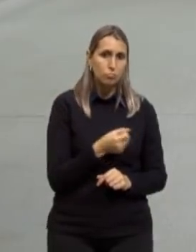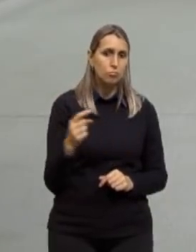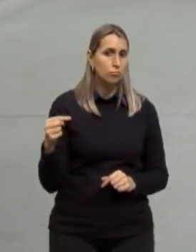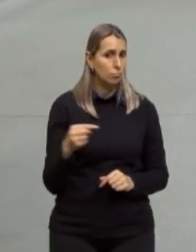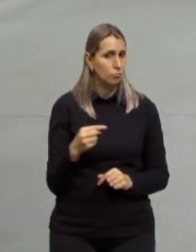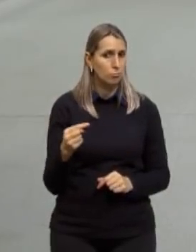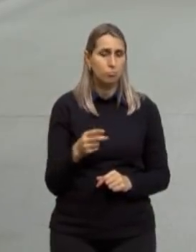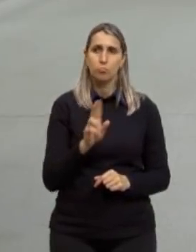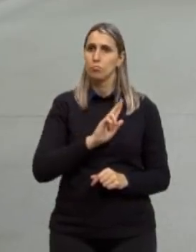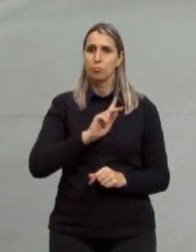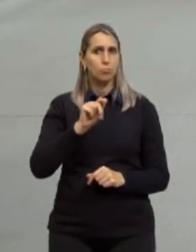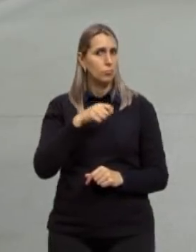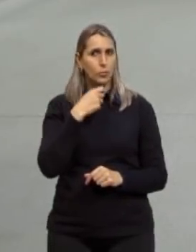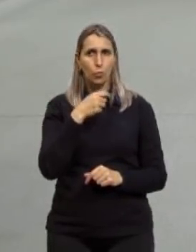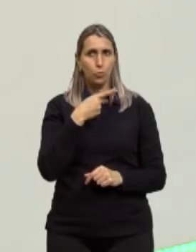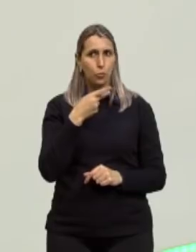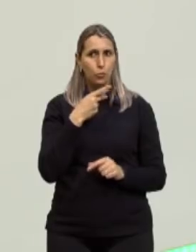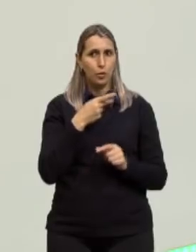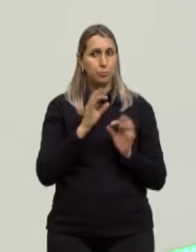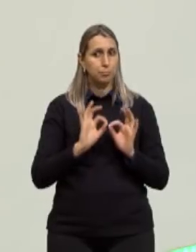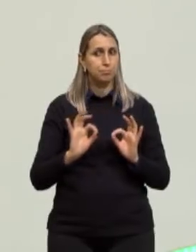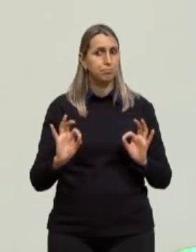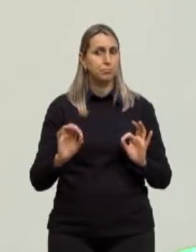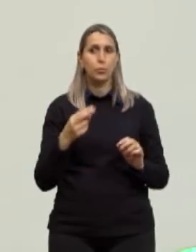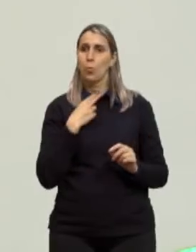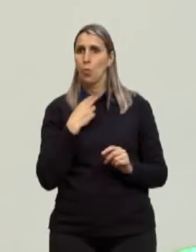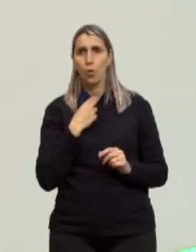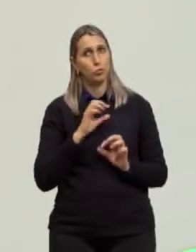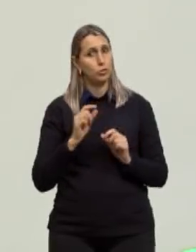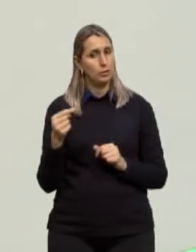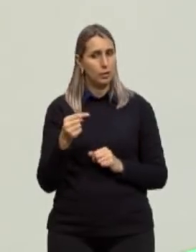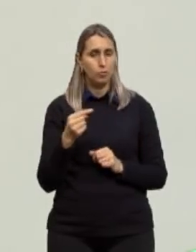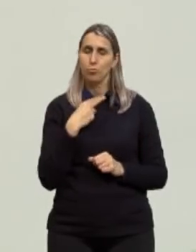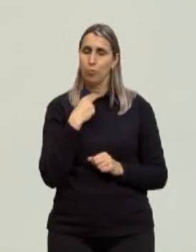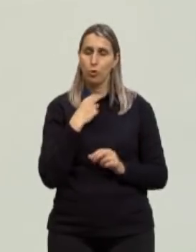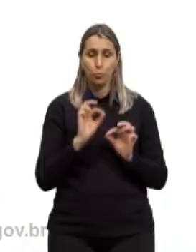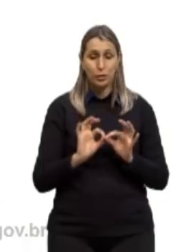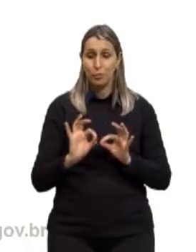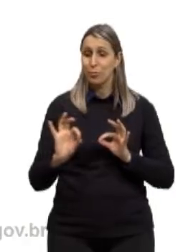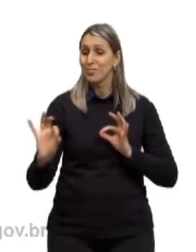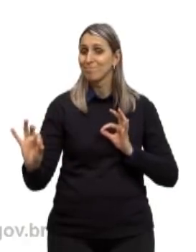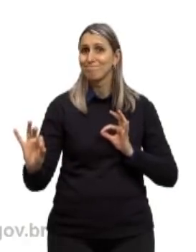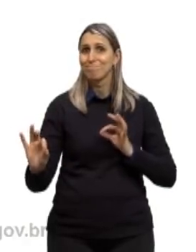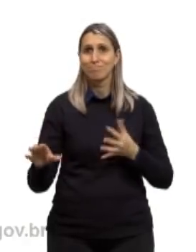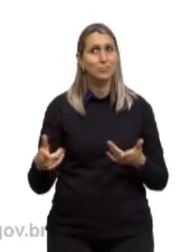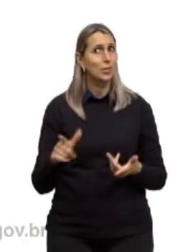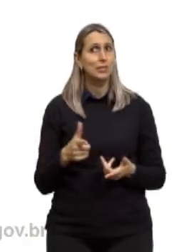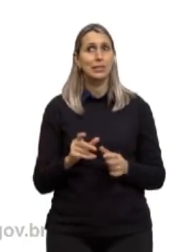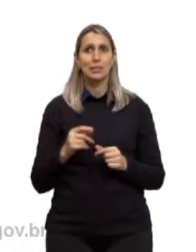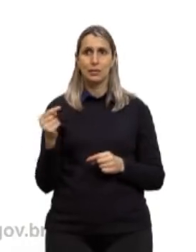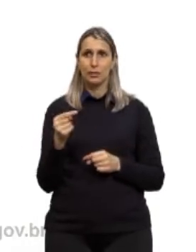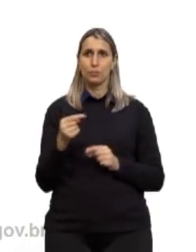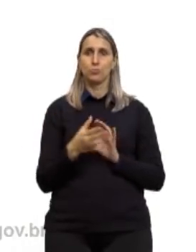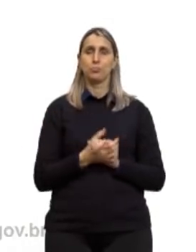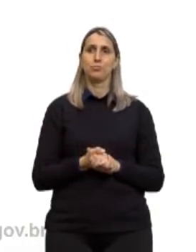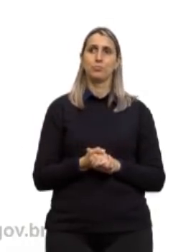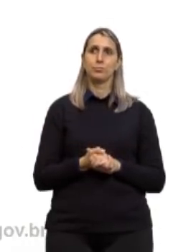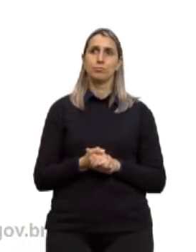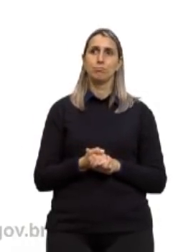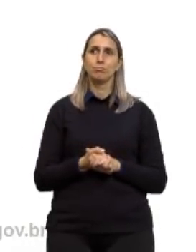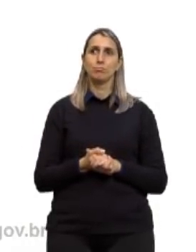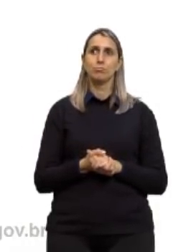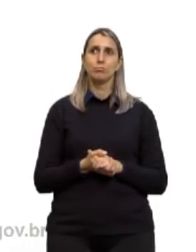nós estamos falando do segmento de reta ali não servem para nós certo não tem segmento de reta negativo tá bom